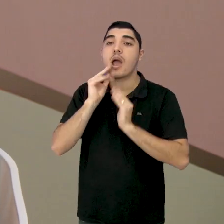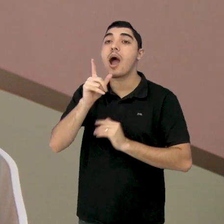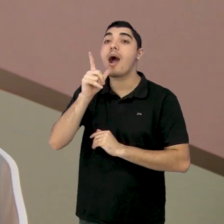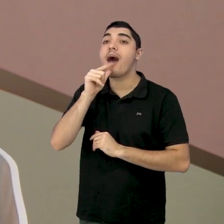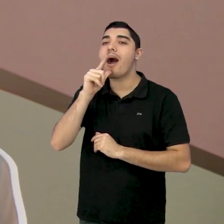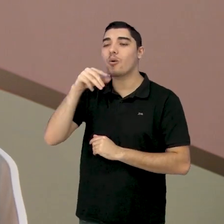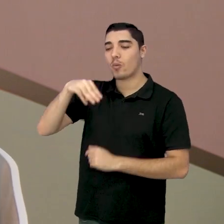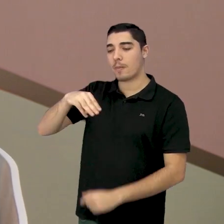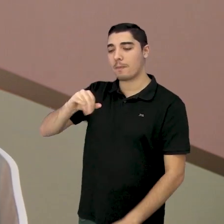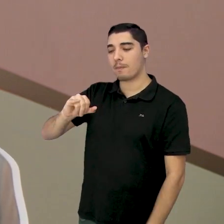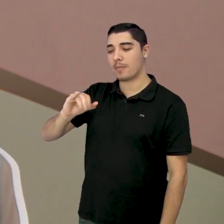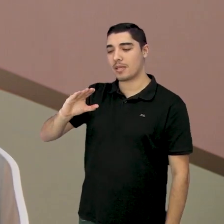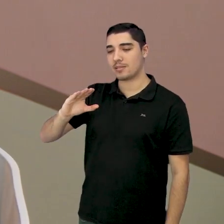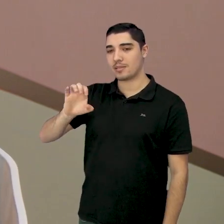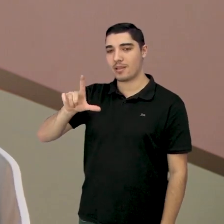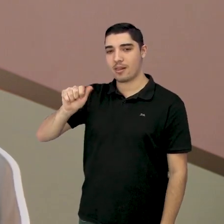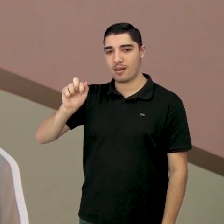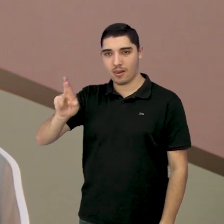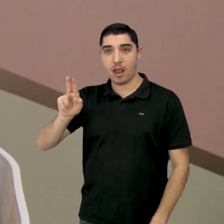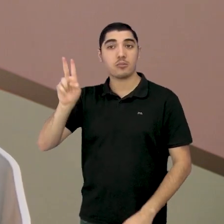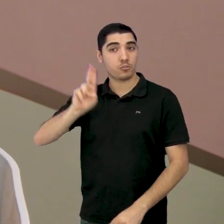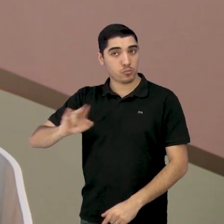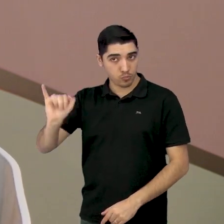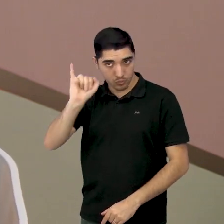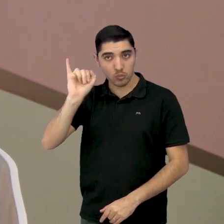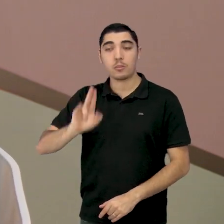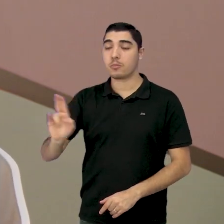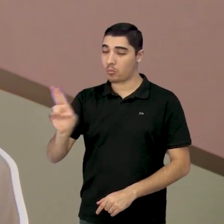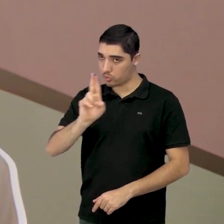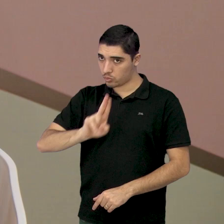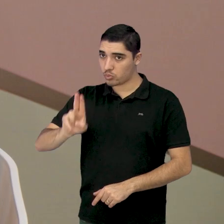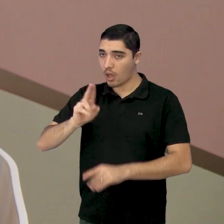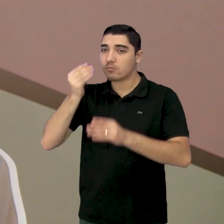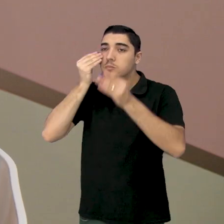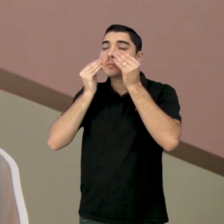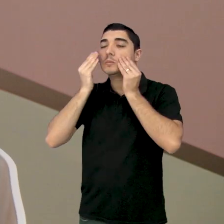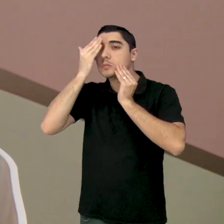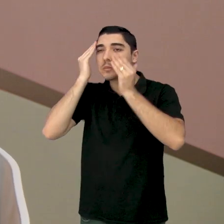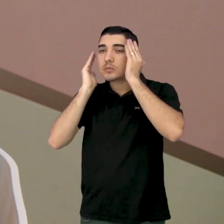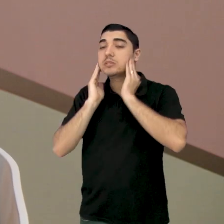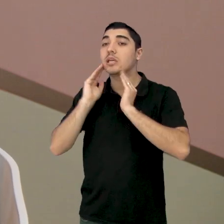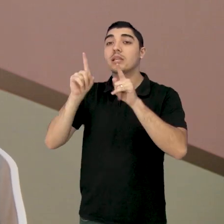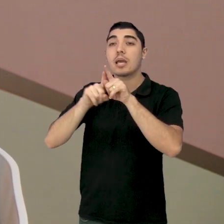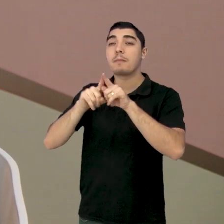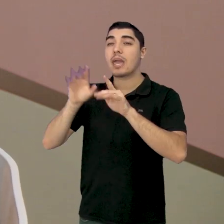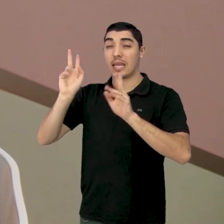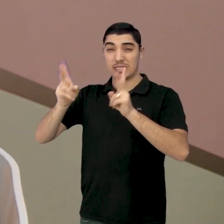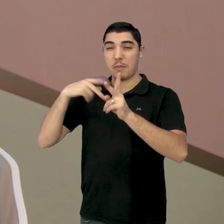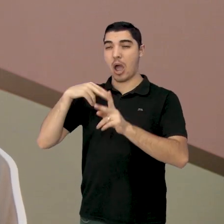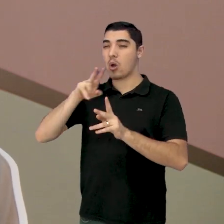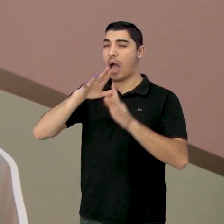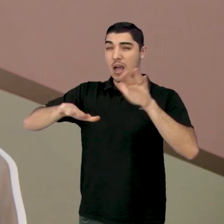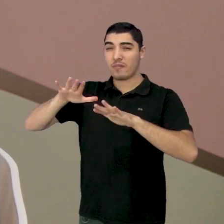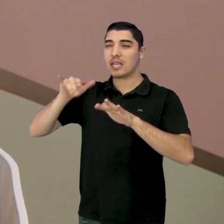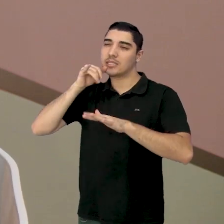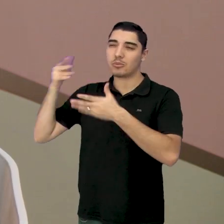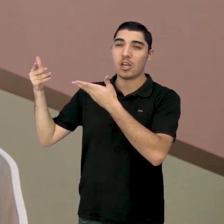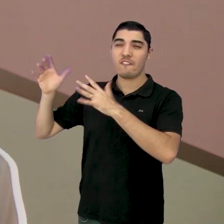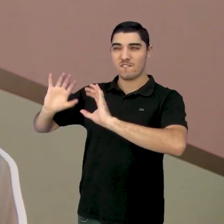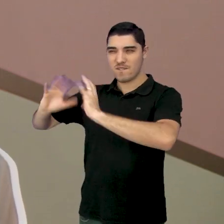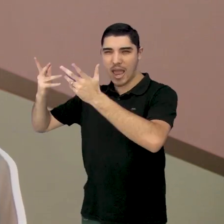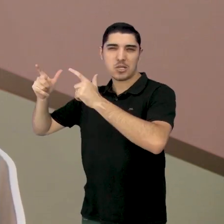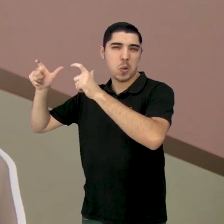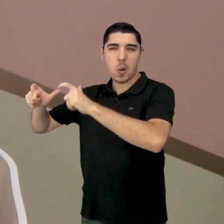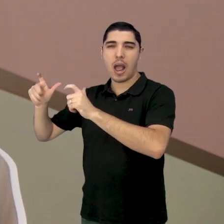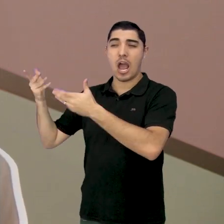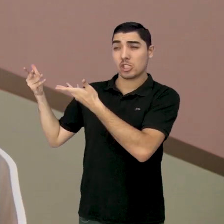água micelar, usar um sabonete adequado para seu tipo de pele, né? E não dormir com maquiagem. Eu sei que às vezes a gente chega cansada,